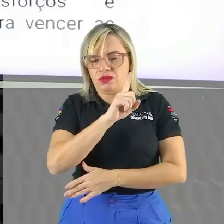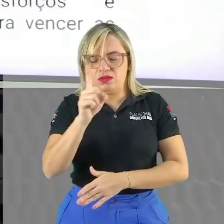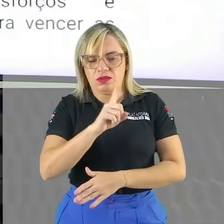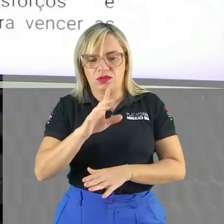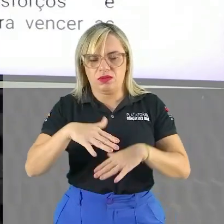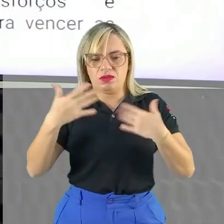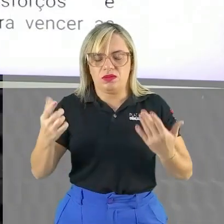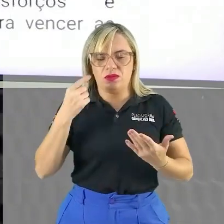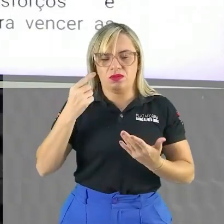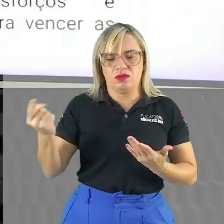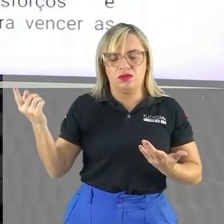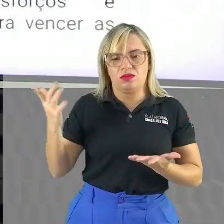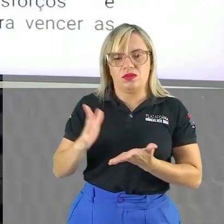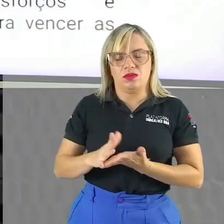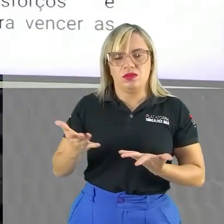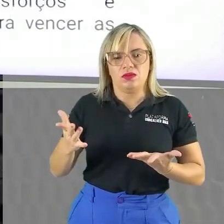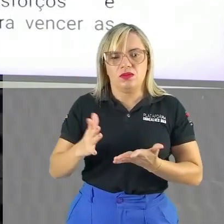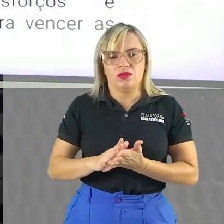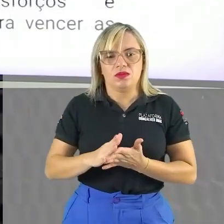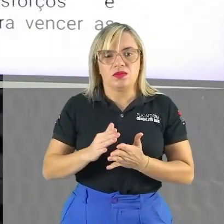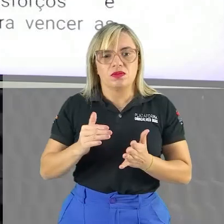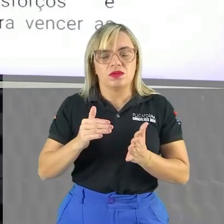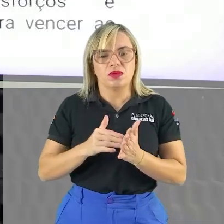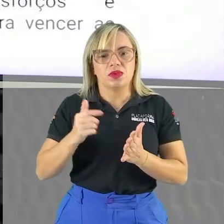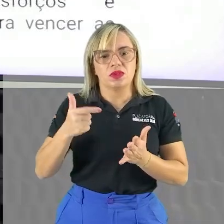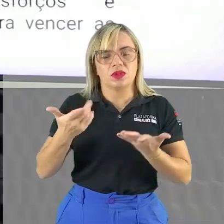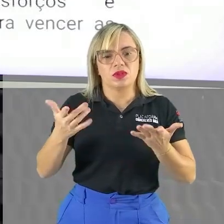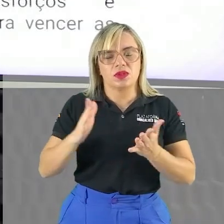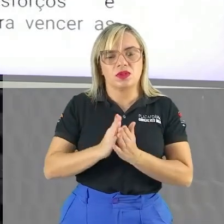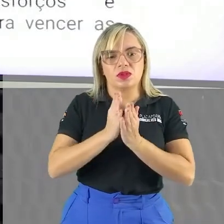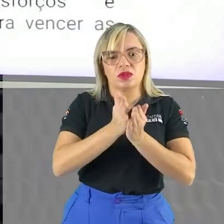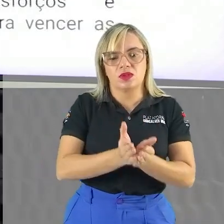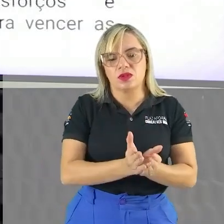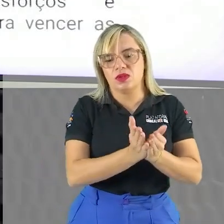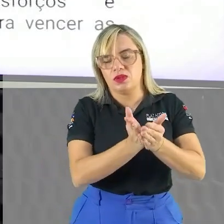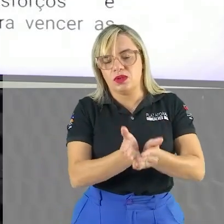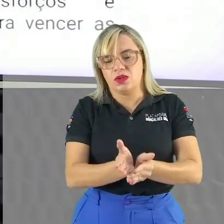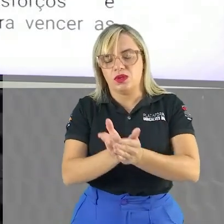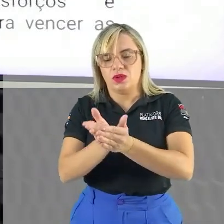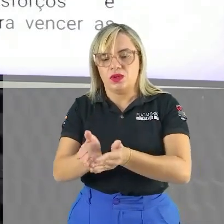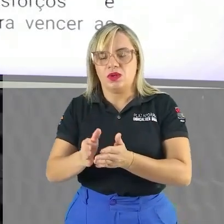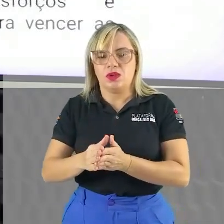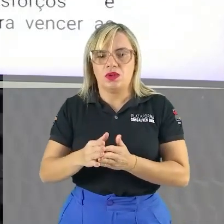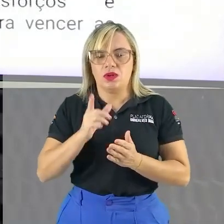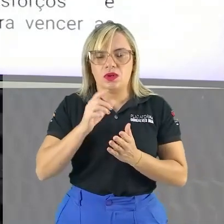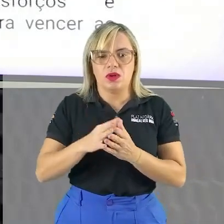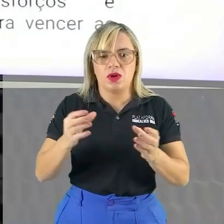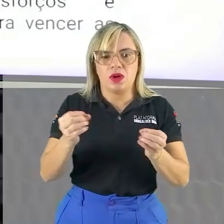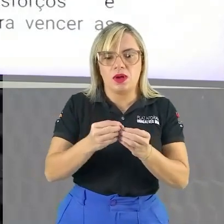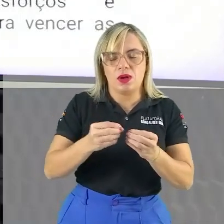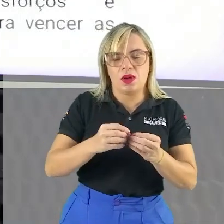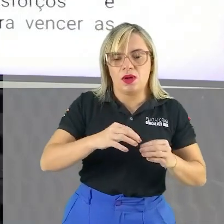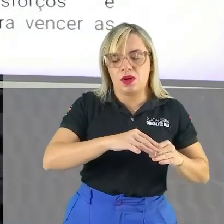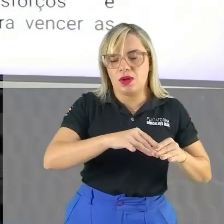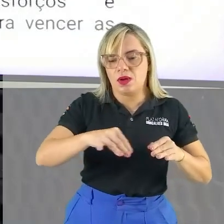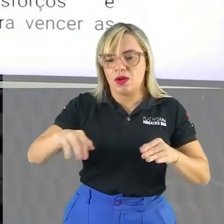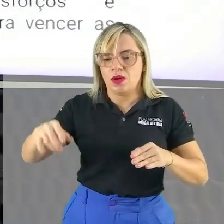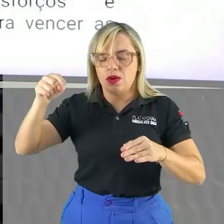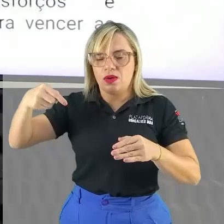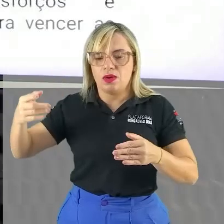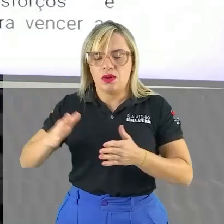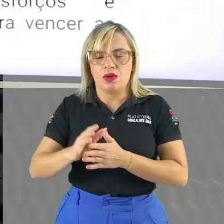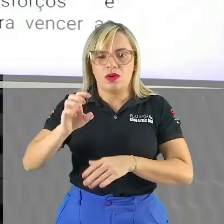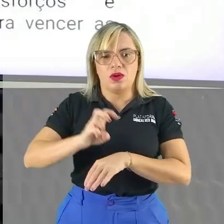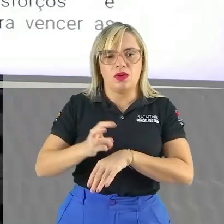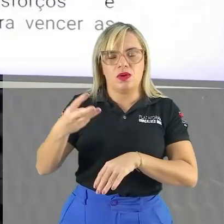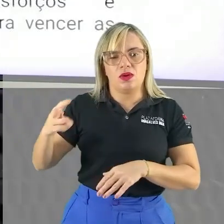Então, isso havia até mesmo, né, embarcações que circulavam sobre a costa muito acidentado, e aí falando do Maranhão,